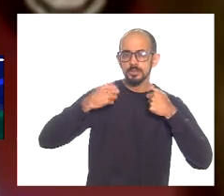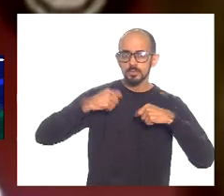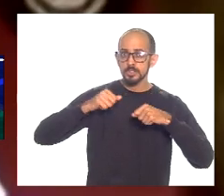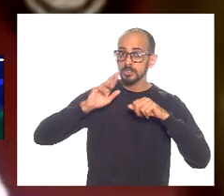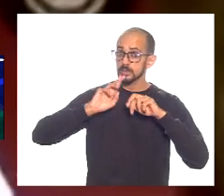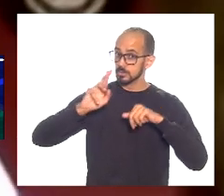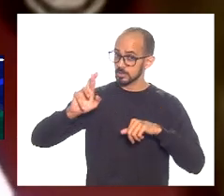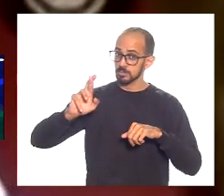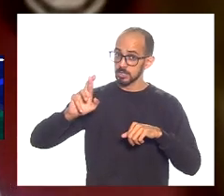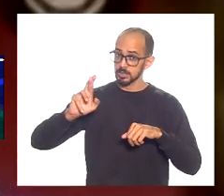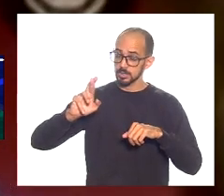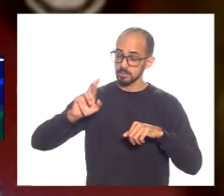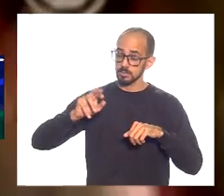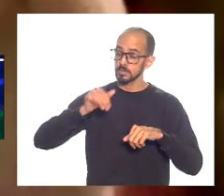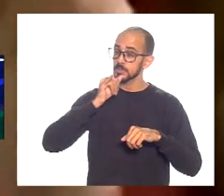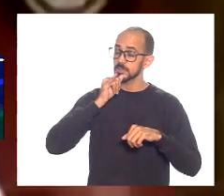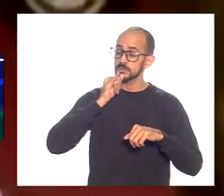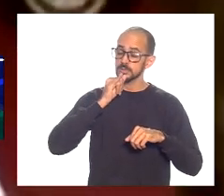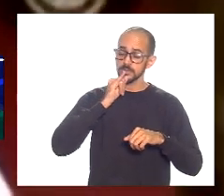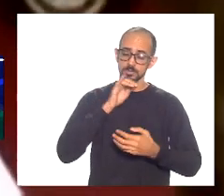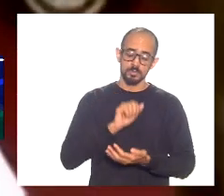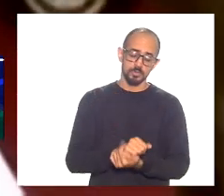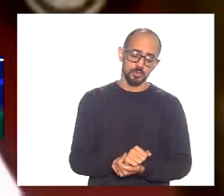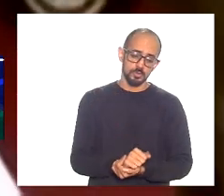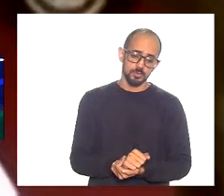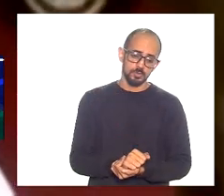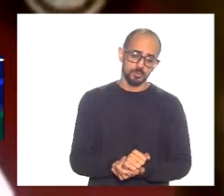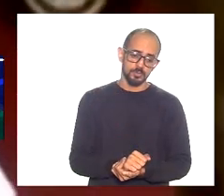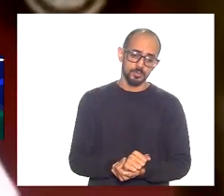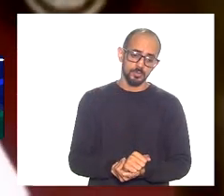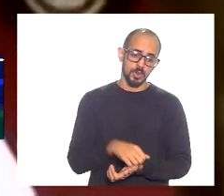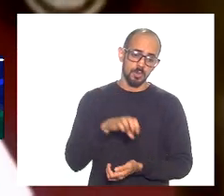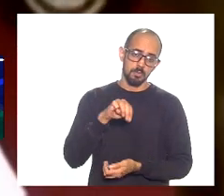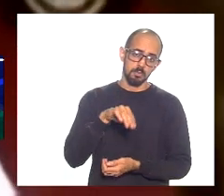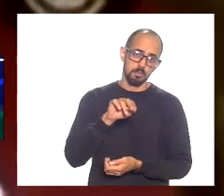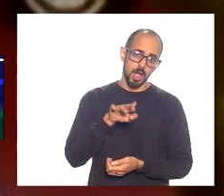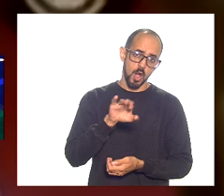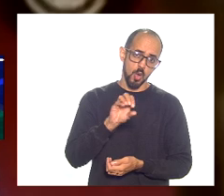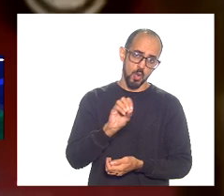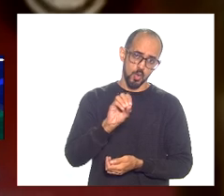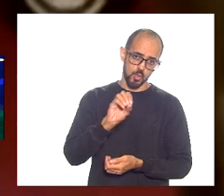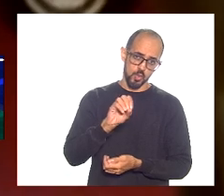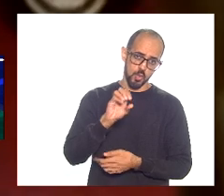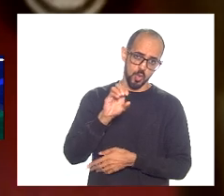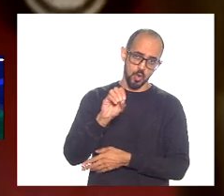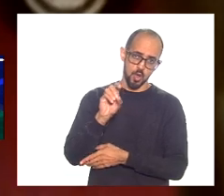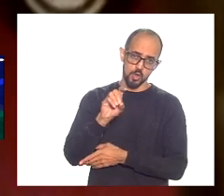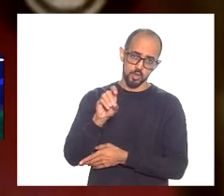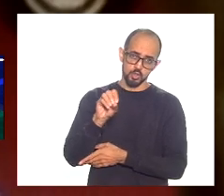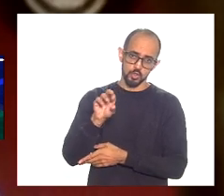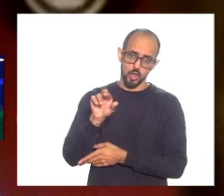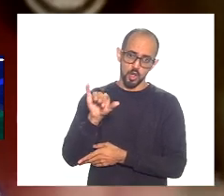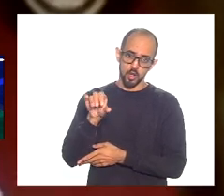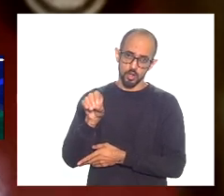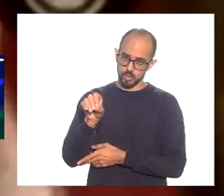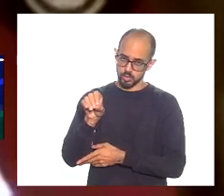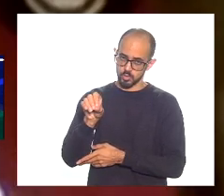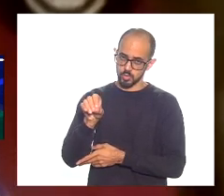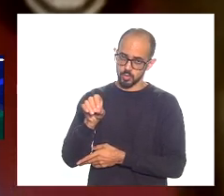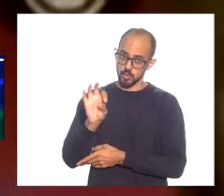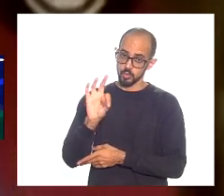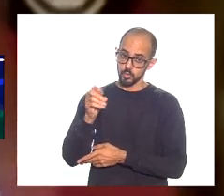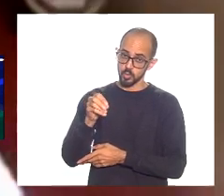respondidas. Então, por exemplo, o companheiro Mauro Osório, competentíssimo na sua exposição, na